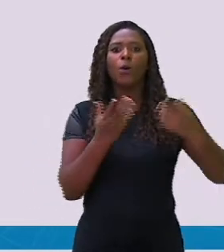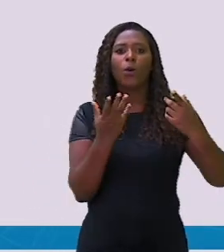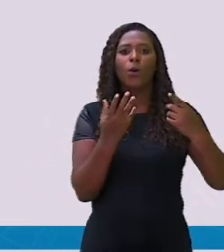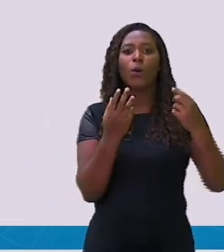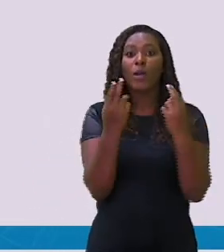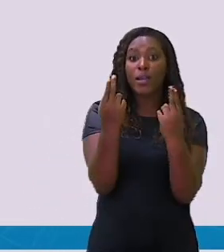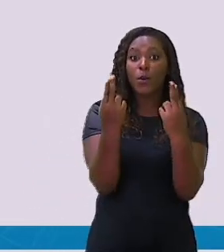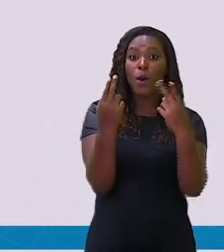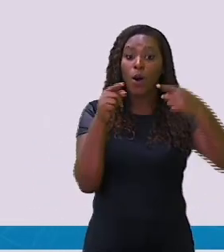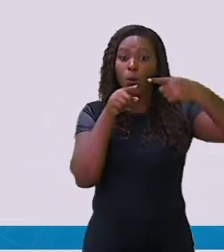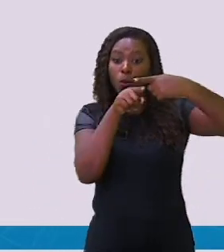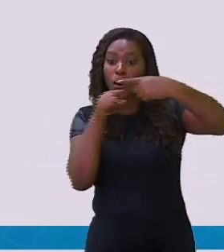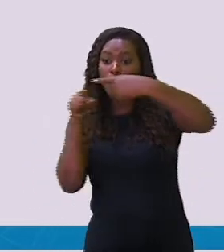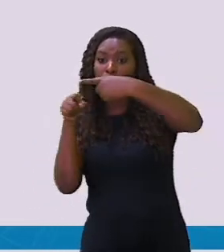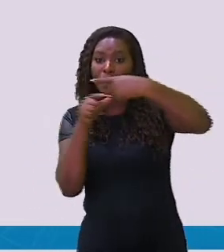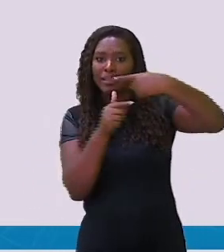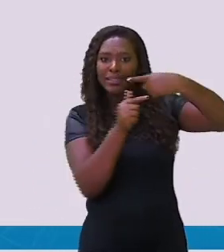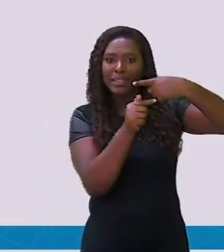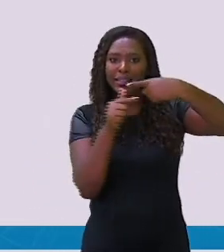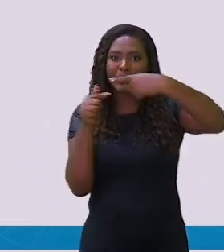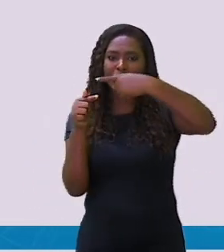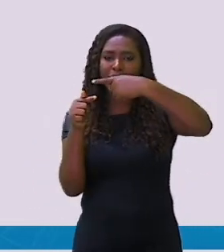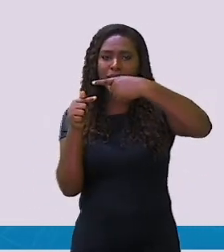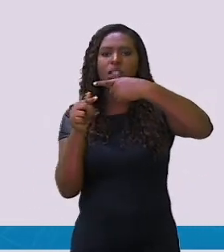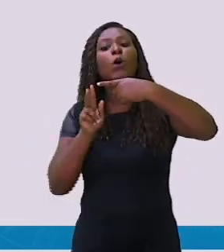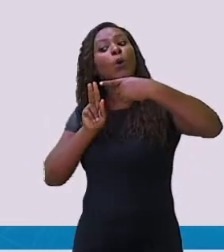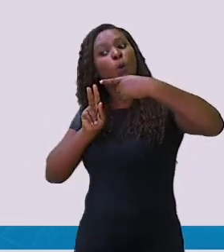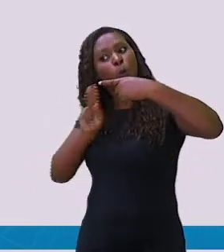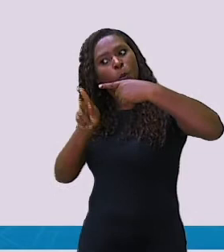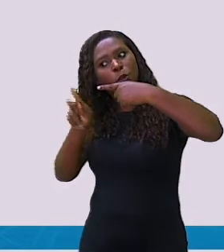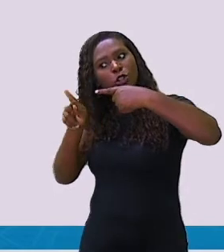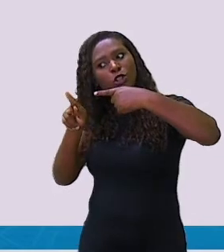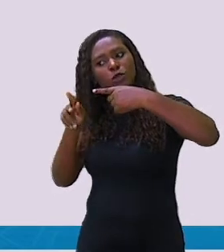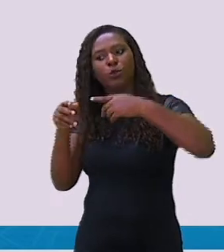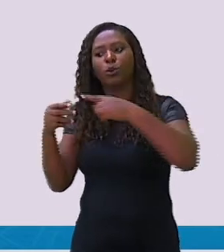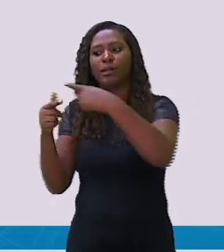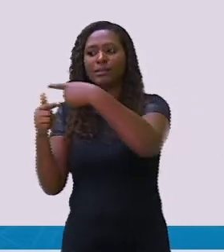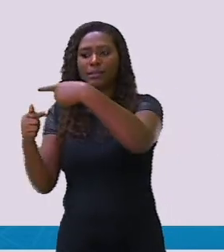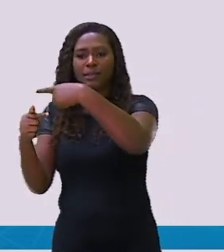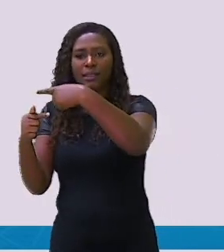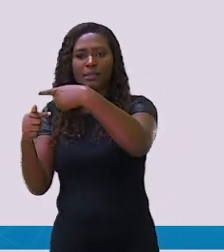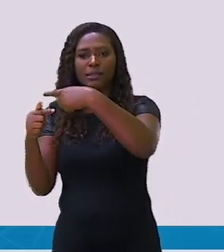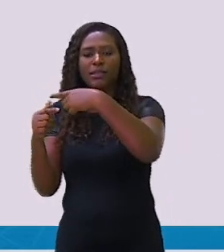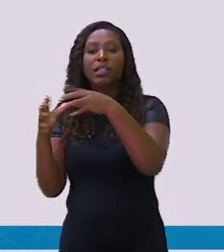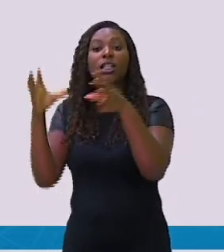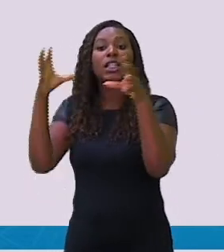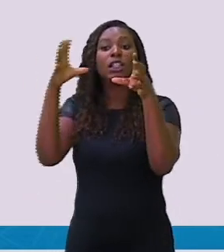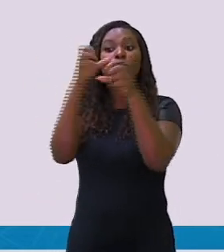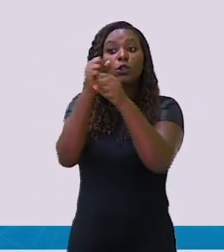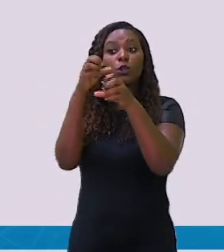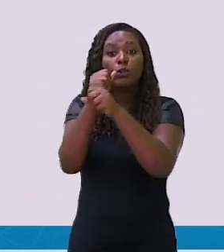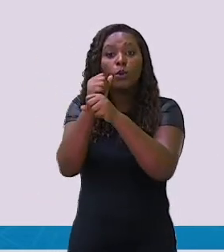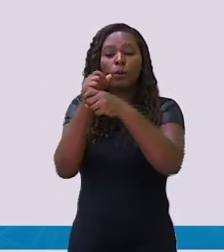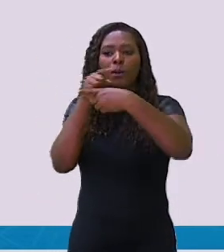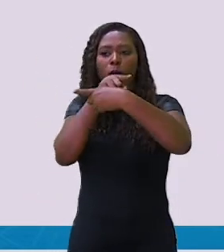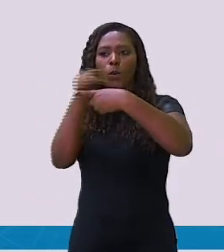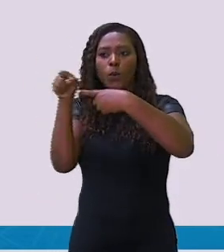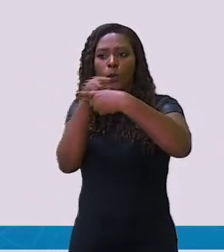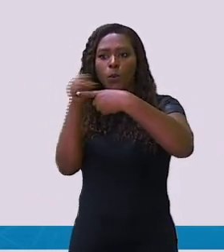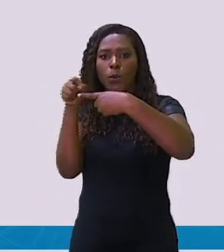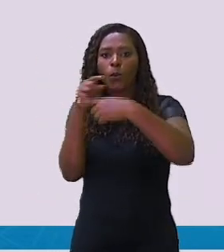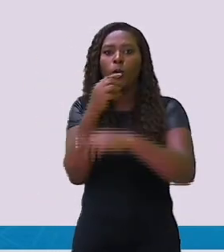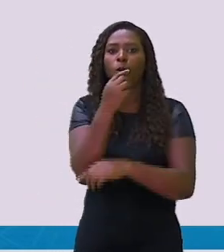e vou somar aqui olha e os numeradores um mais